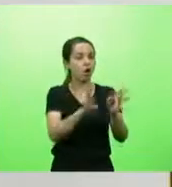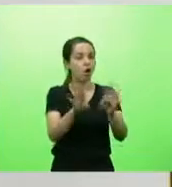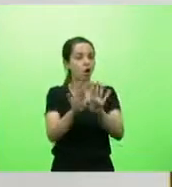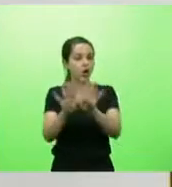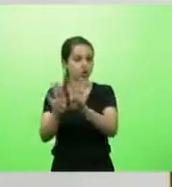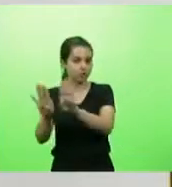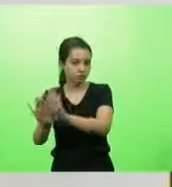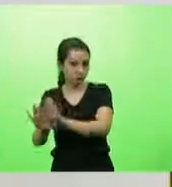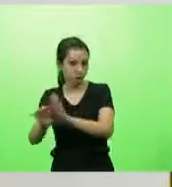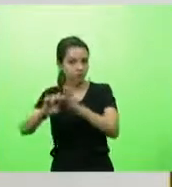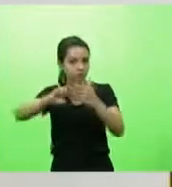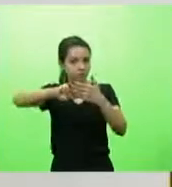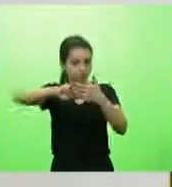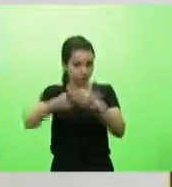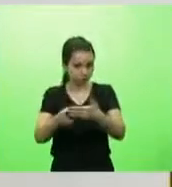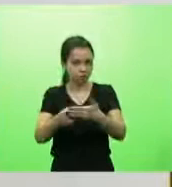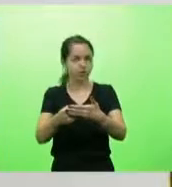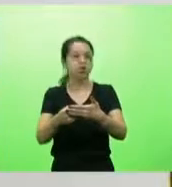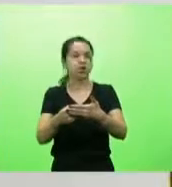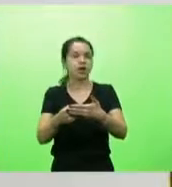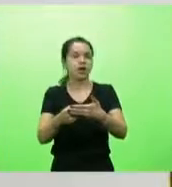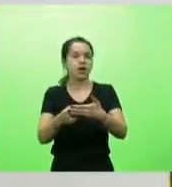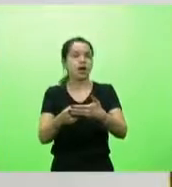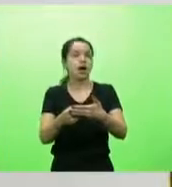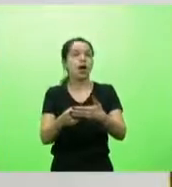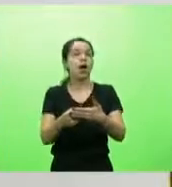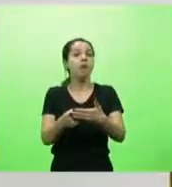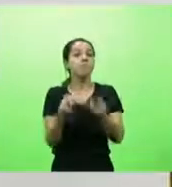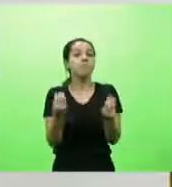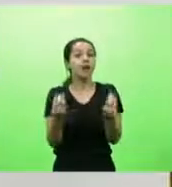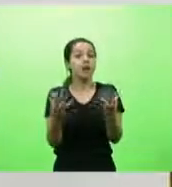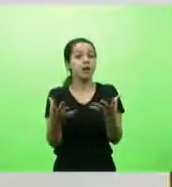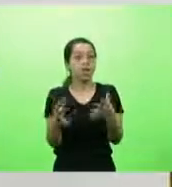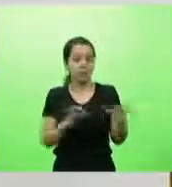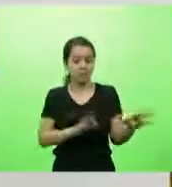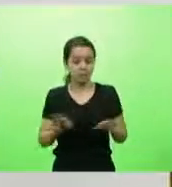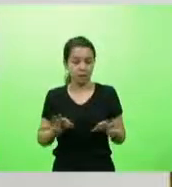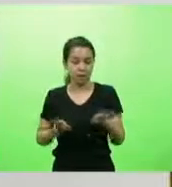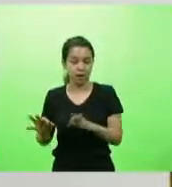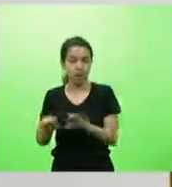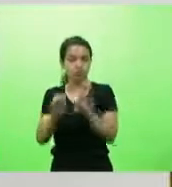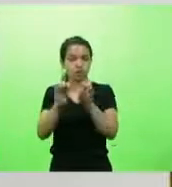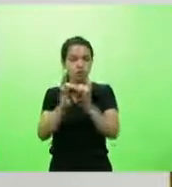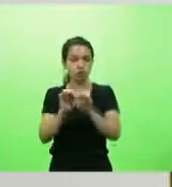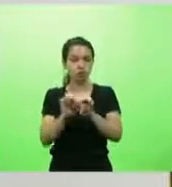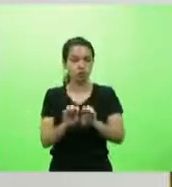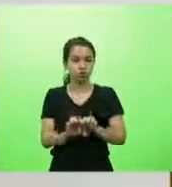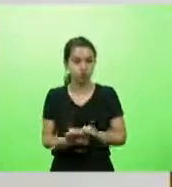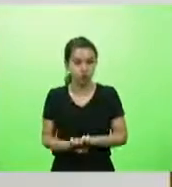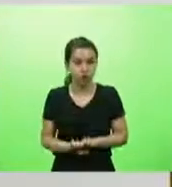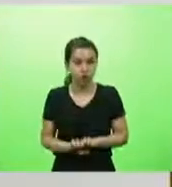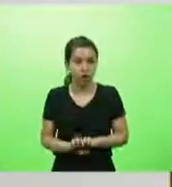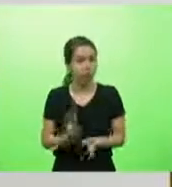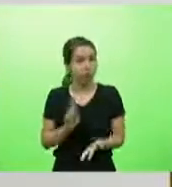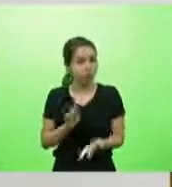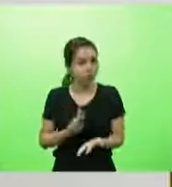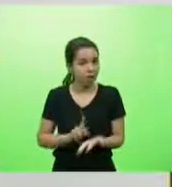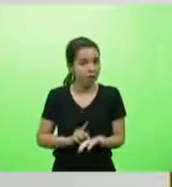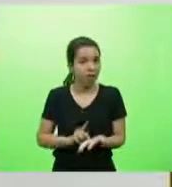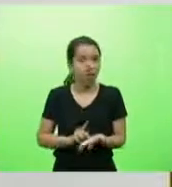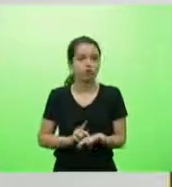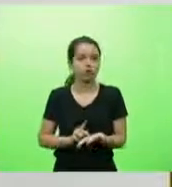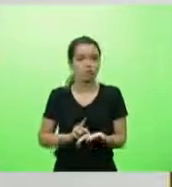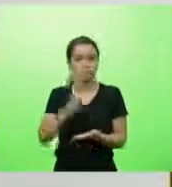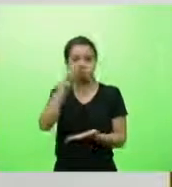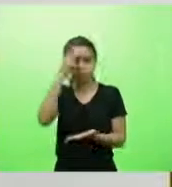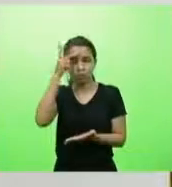uma... Um dos pontos do lockdown é para preparar a estrutura que foi preparado. Óbvio que quanto menos pessoas